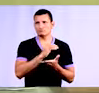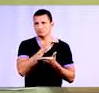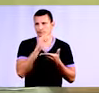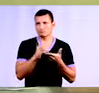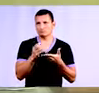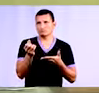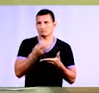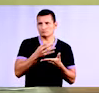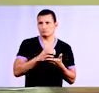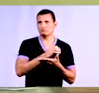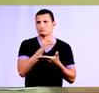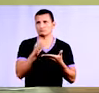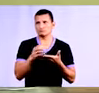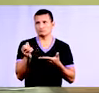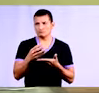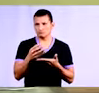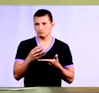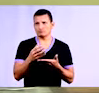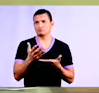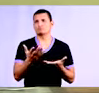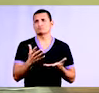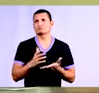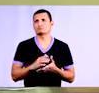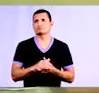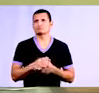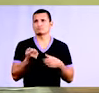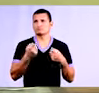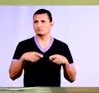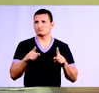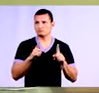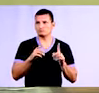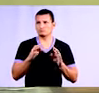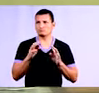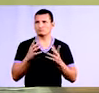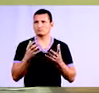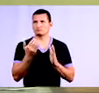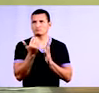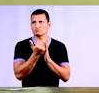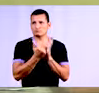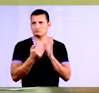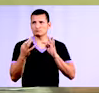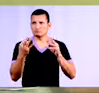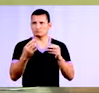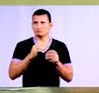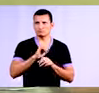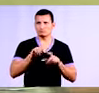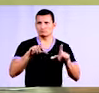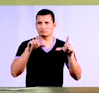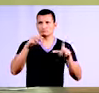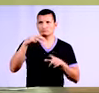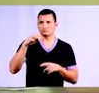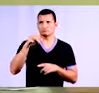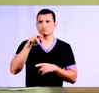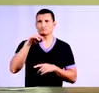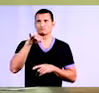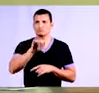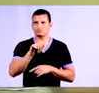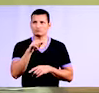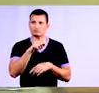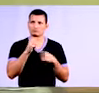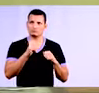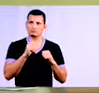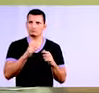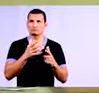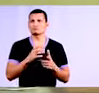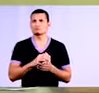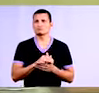assim por diante até eu chegar do outro lado. Então, eu não preciso estar com todo o programa carregado na memória. Ele pode ser carregado à medida que eu